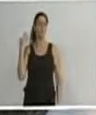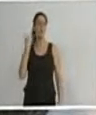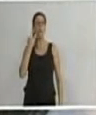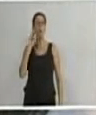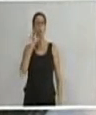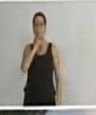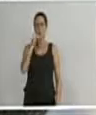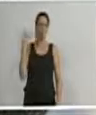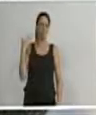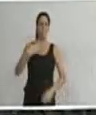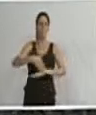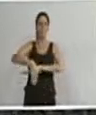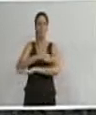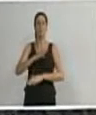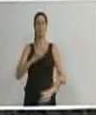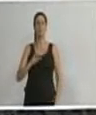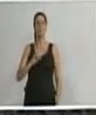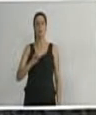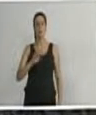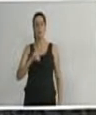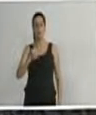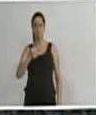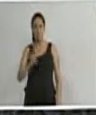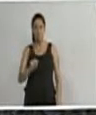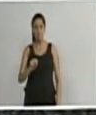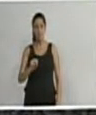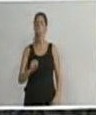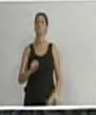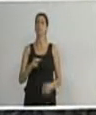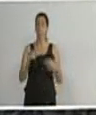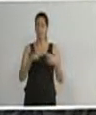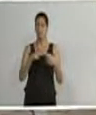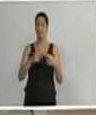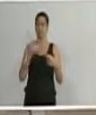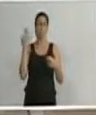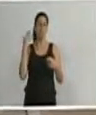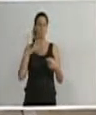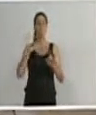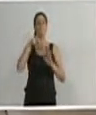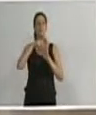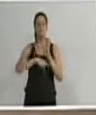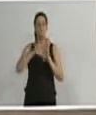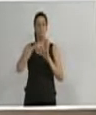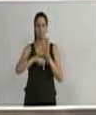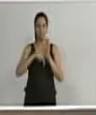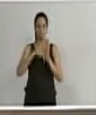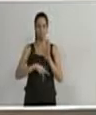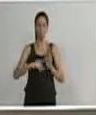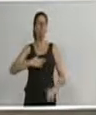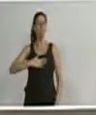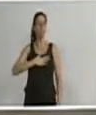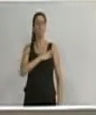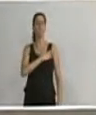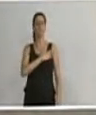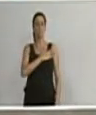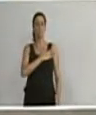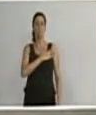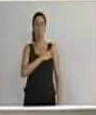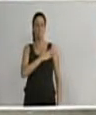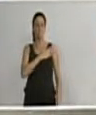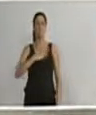sábado, na rua Tobias Barreto. Este projeto que, ora, esse prefeito atual,